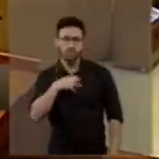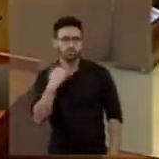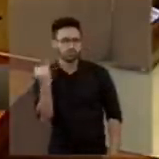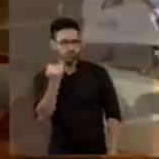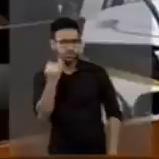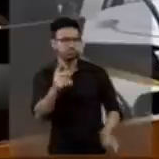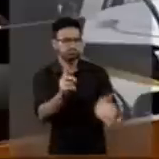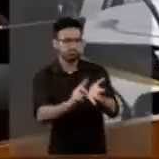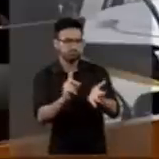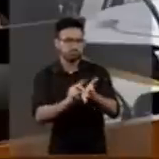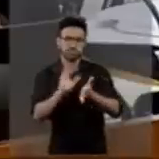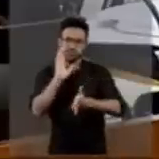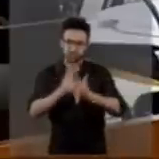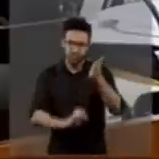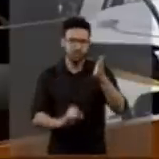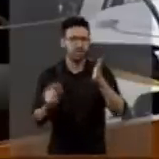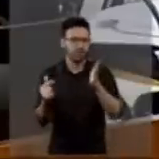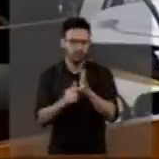retirar.